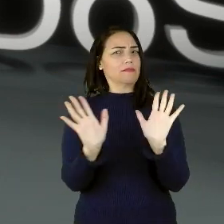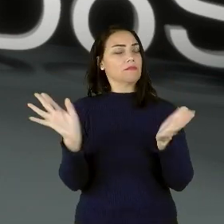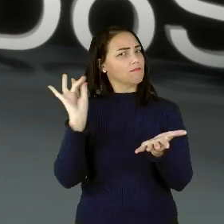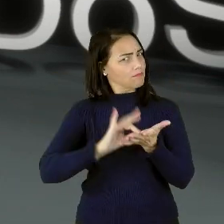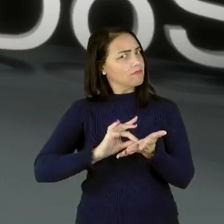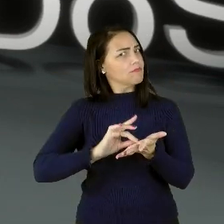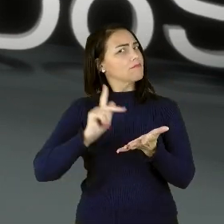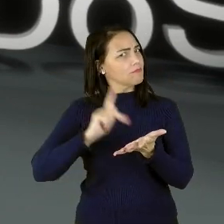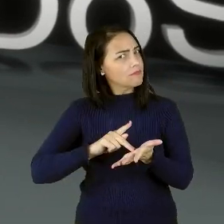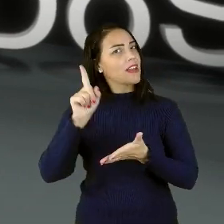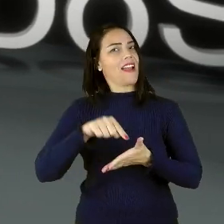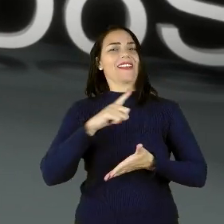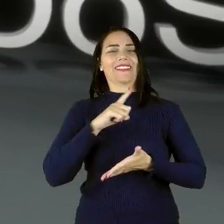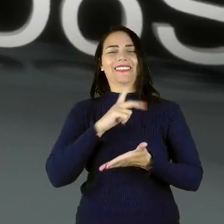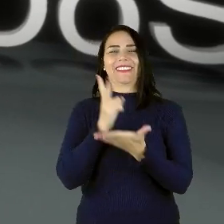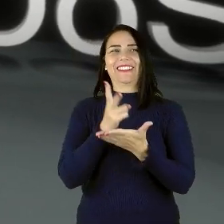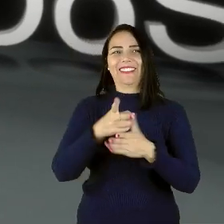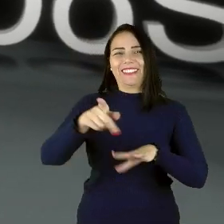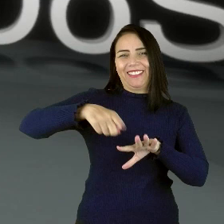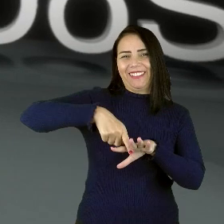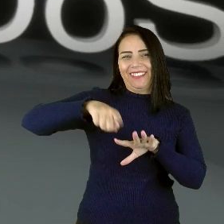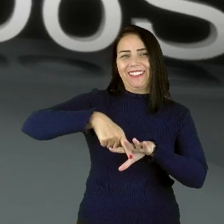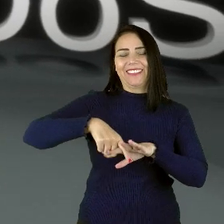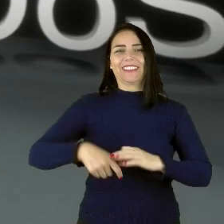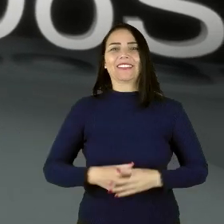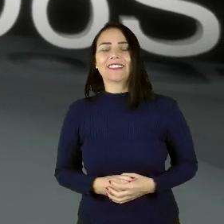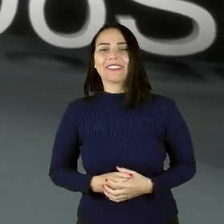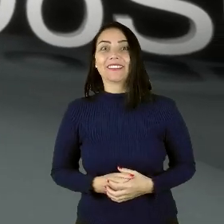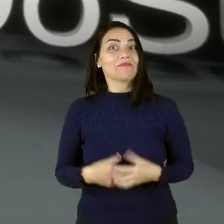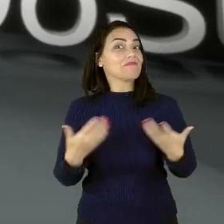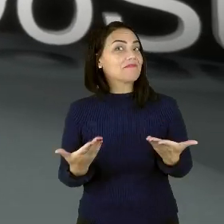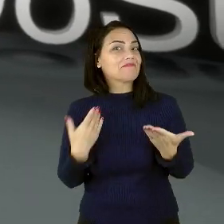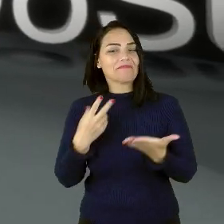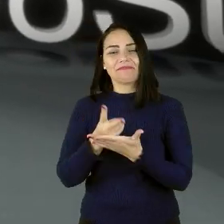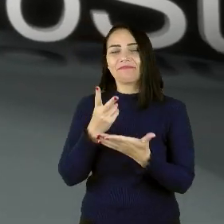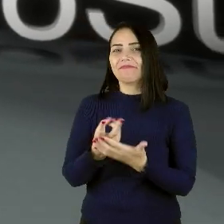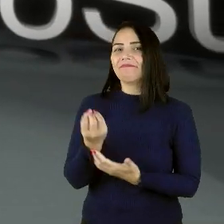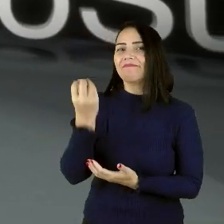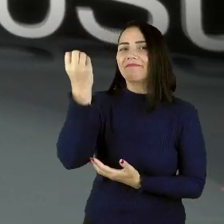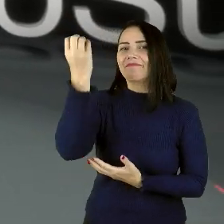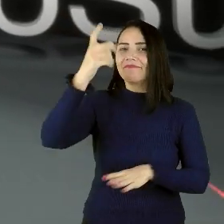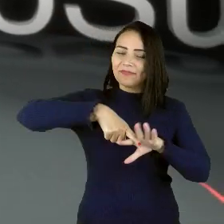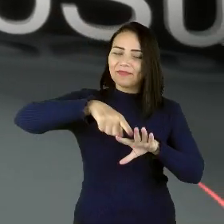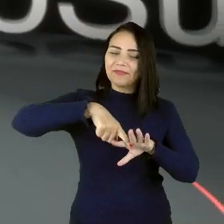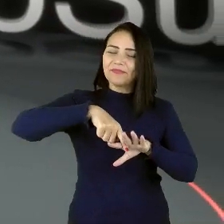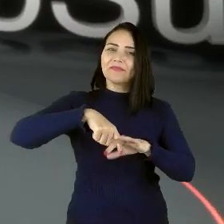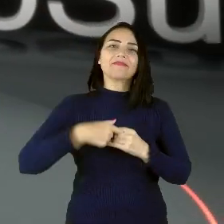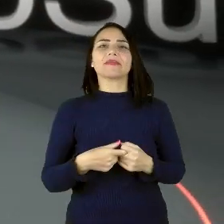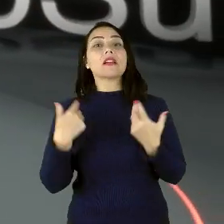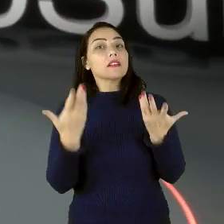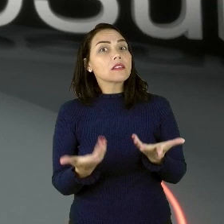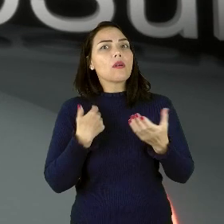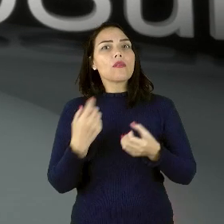mesmo é ter sempre um par de Havaianas. E continuo a viajar com elas. Desde que regressei